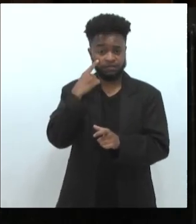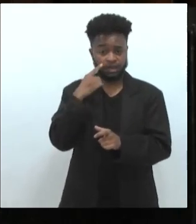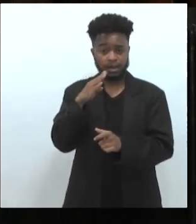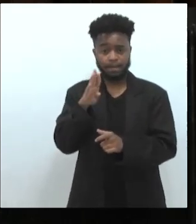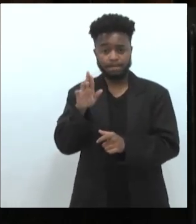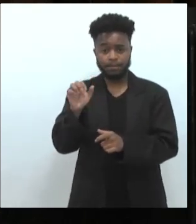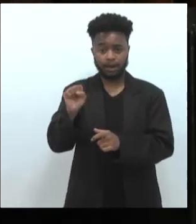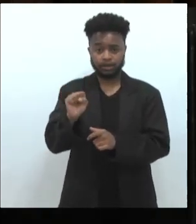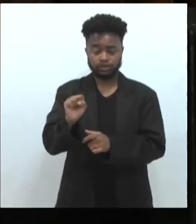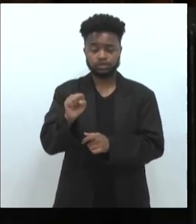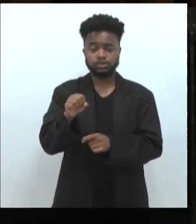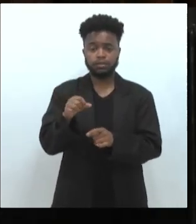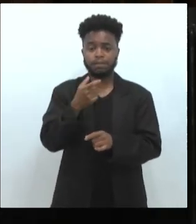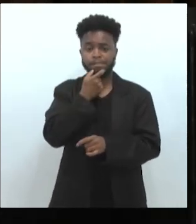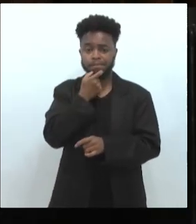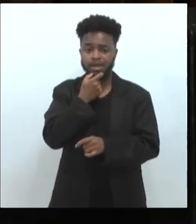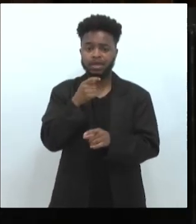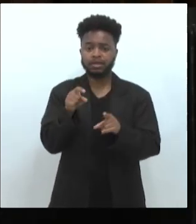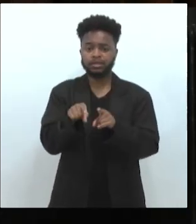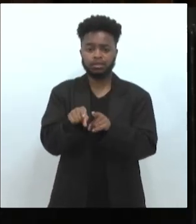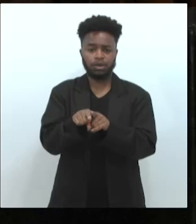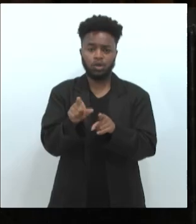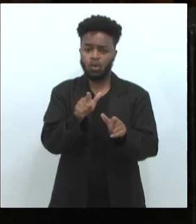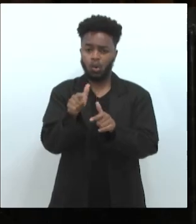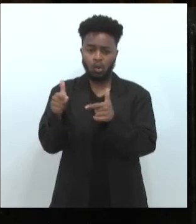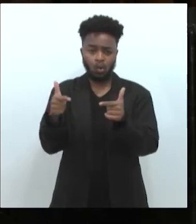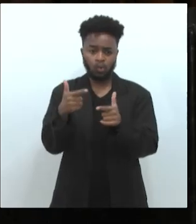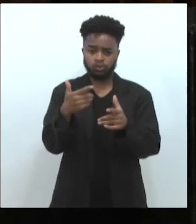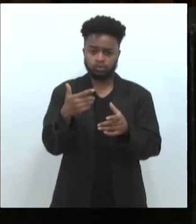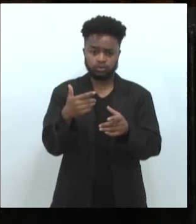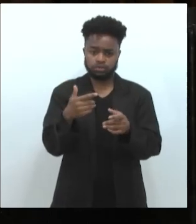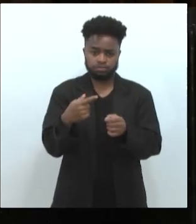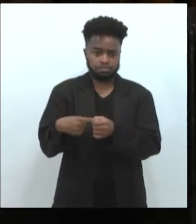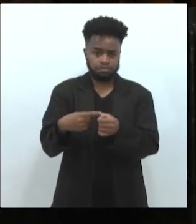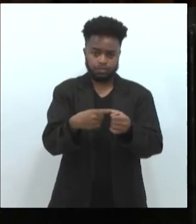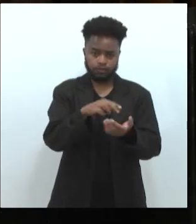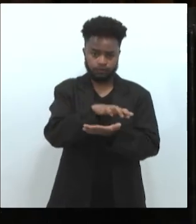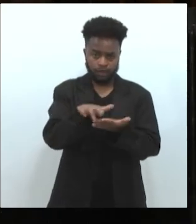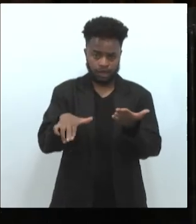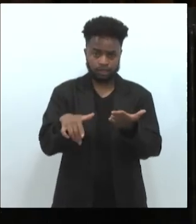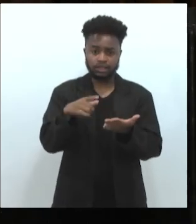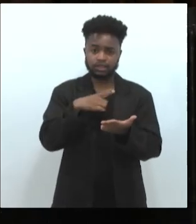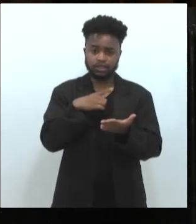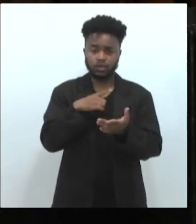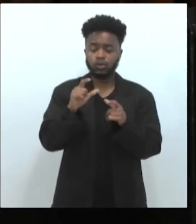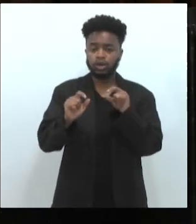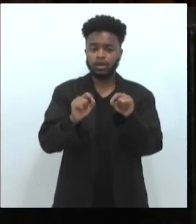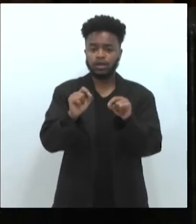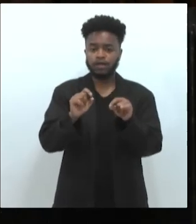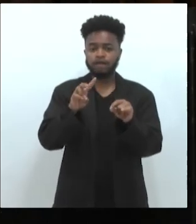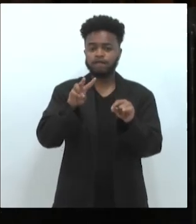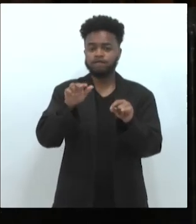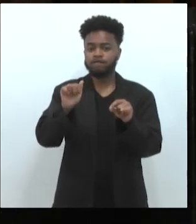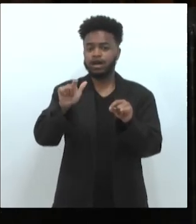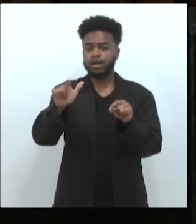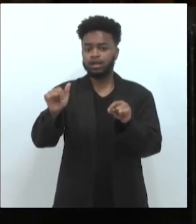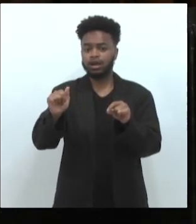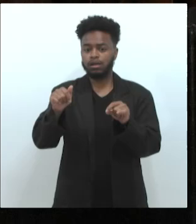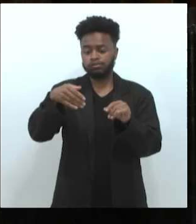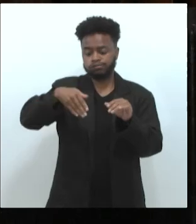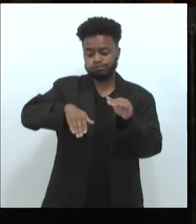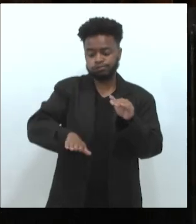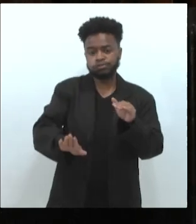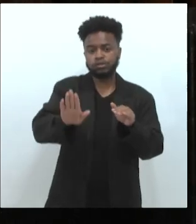pegar Cordovil, Quitum, se pegar Cidade Alta, hoje tem valas para que os